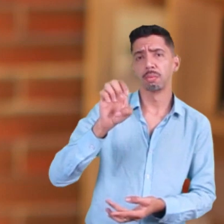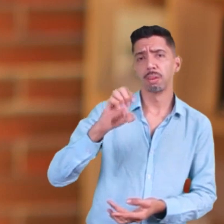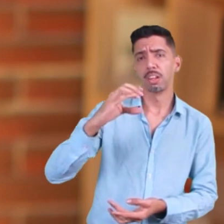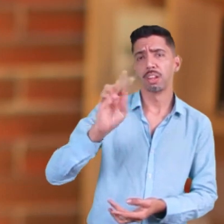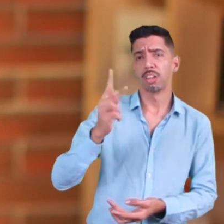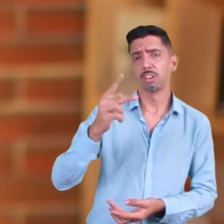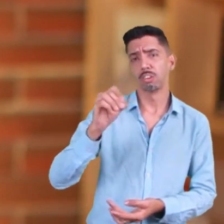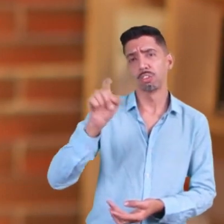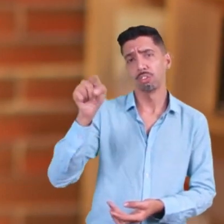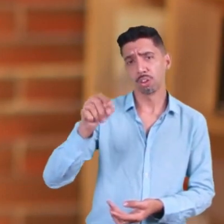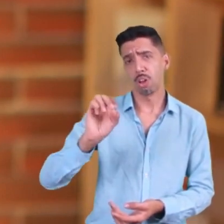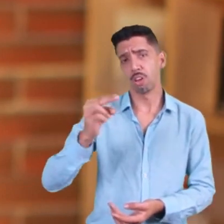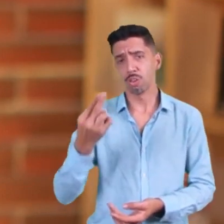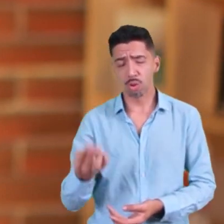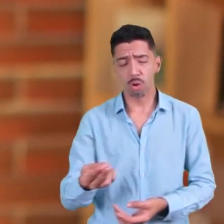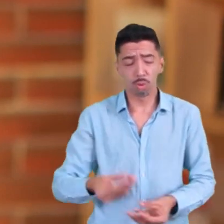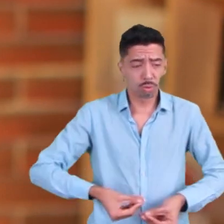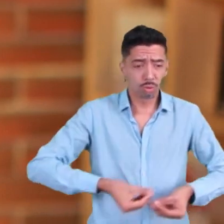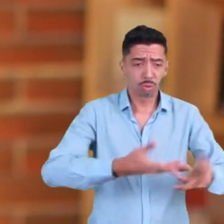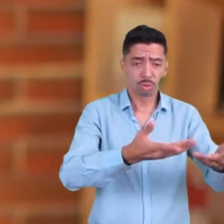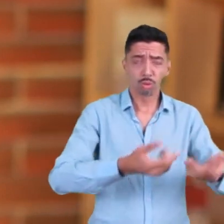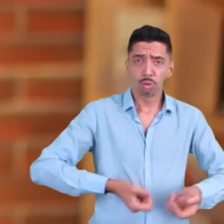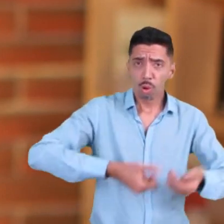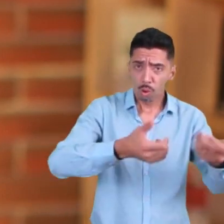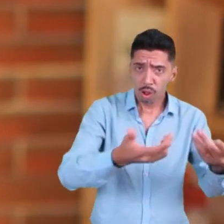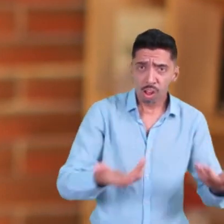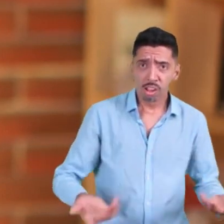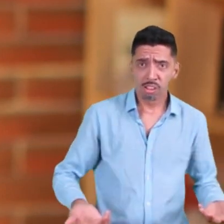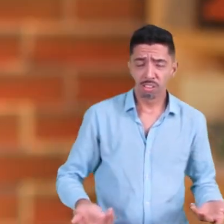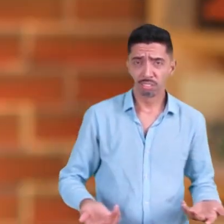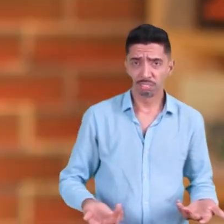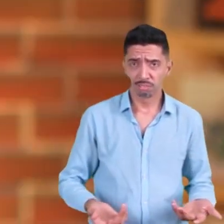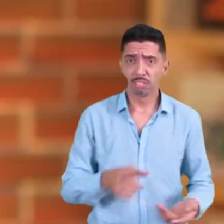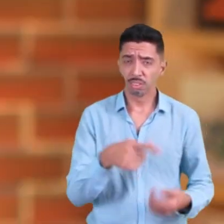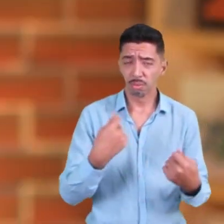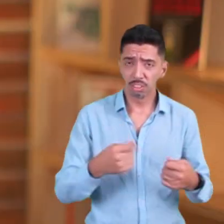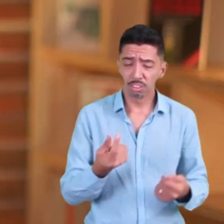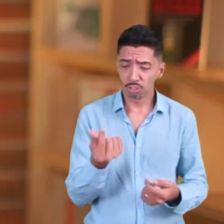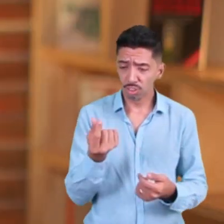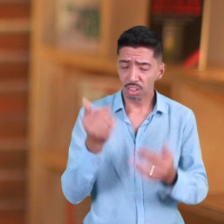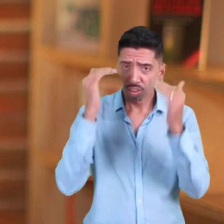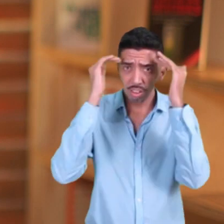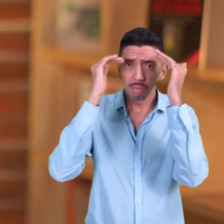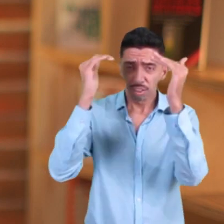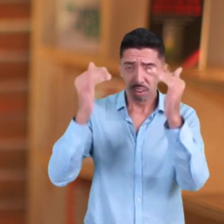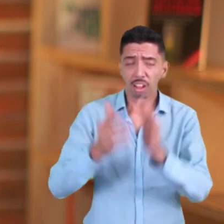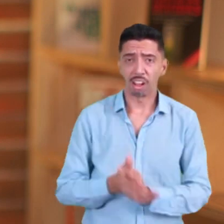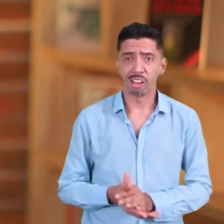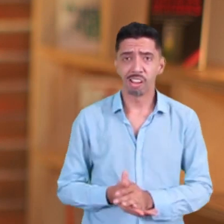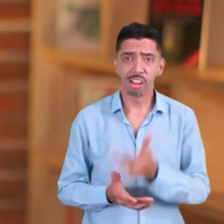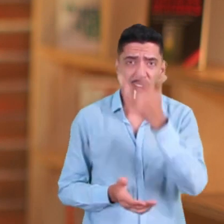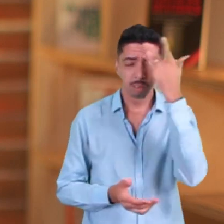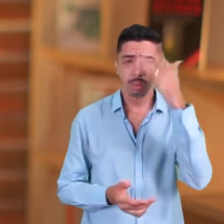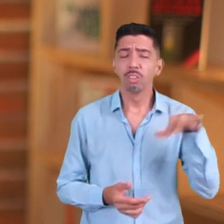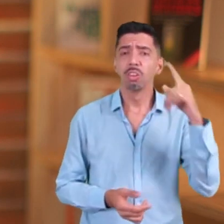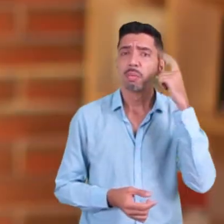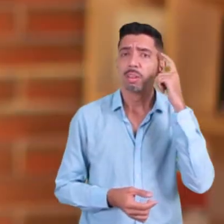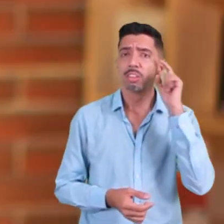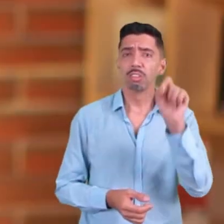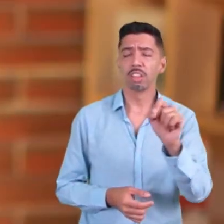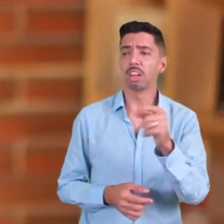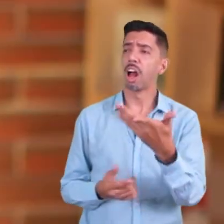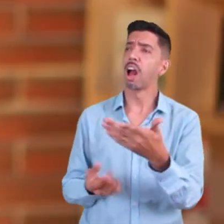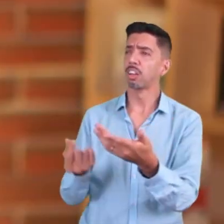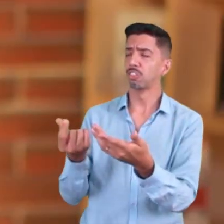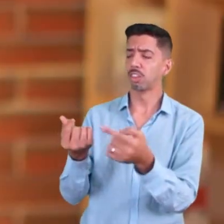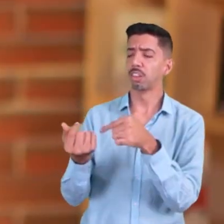precisamos fazer com que esse recurso chamado dinheiro seja respeitado. Porque as pessoas acham que respeitar dinheiro